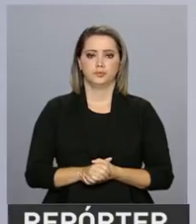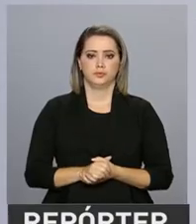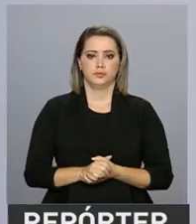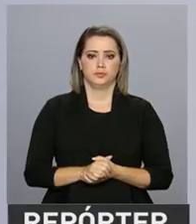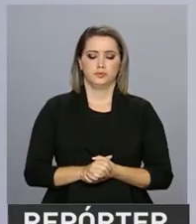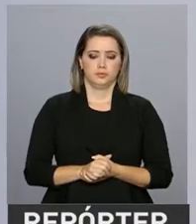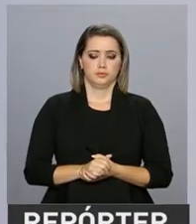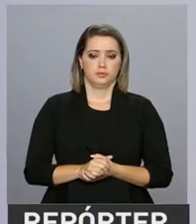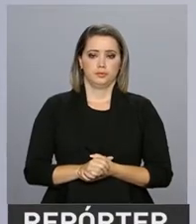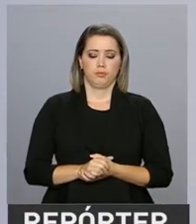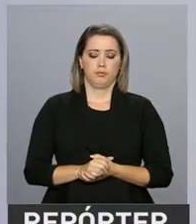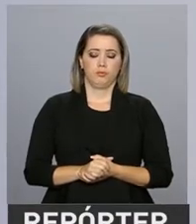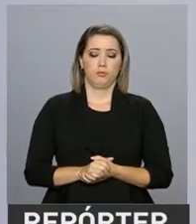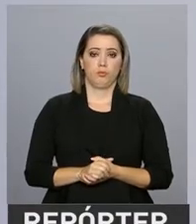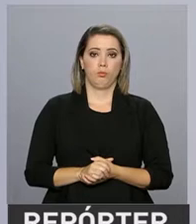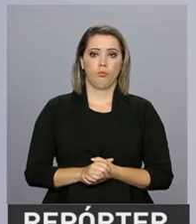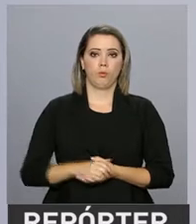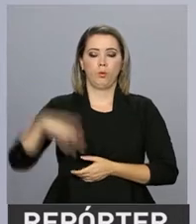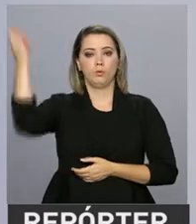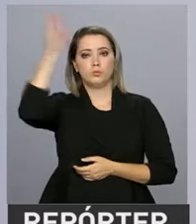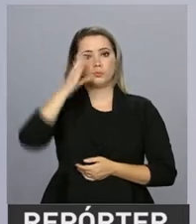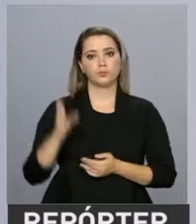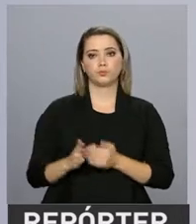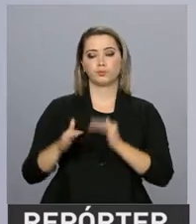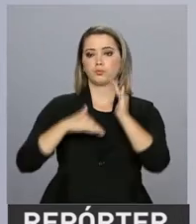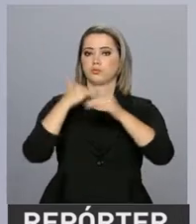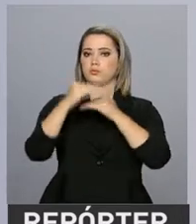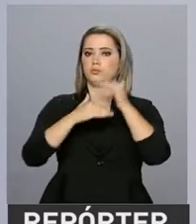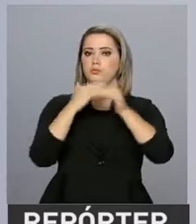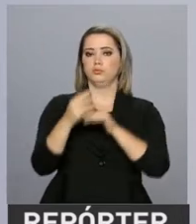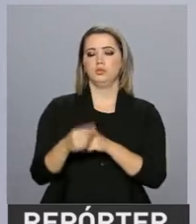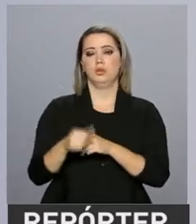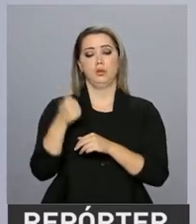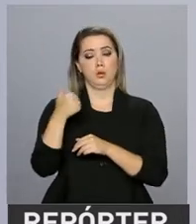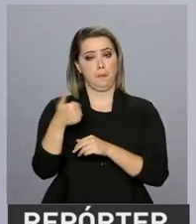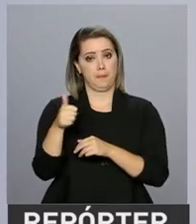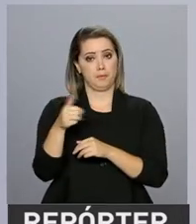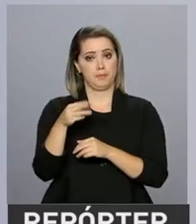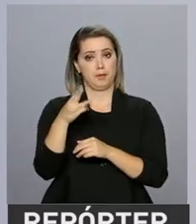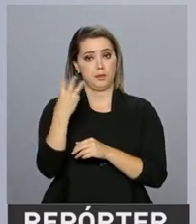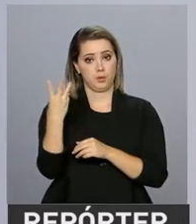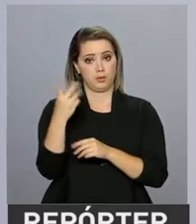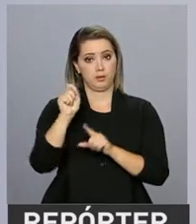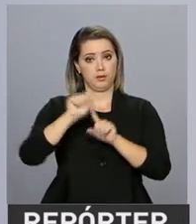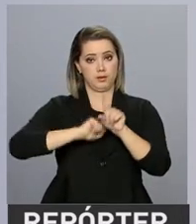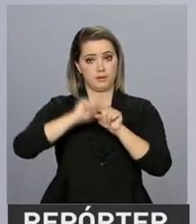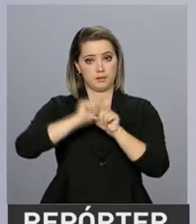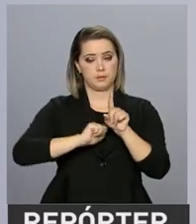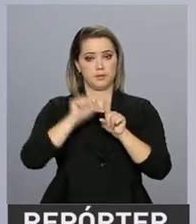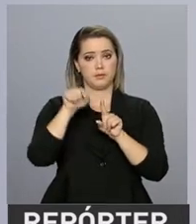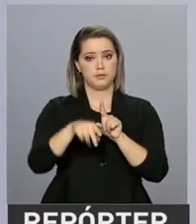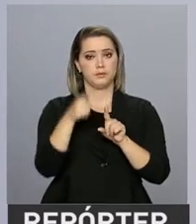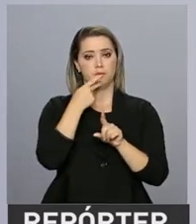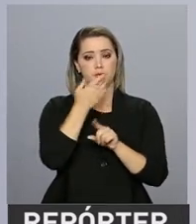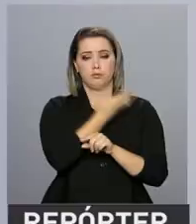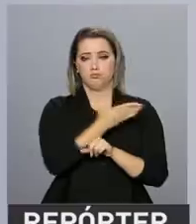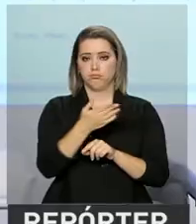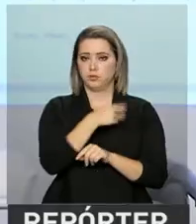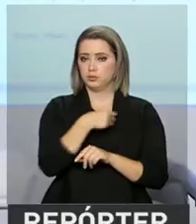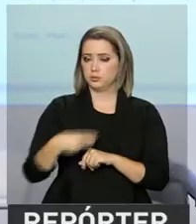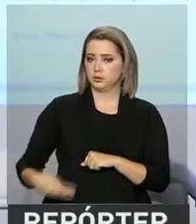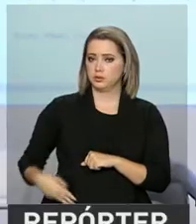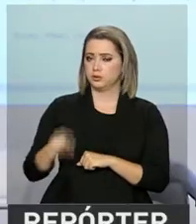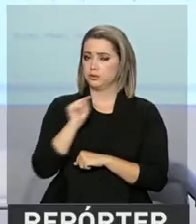o brasil está em crescimento neste primeiro trimestre a afirmação é do ministro da fazenda henrique meirelles